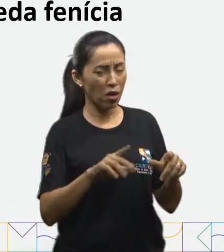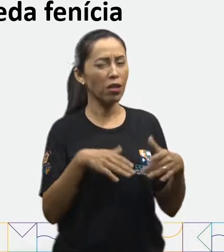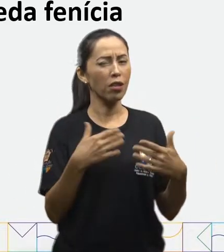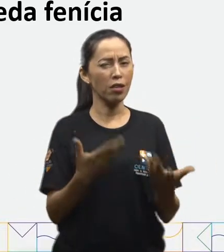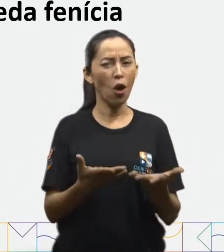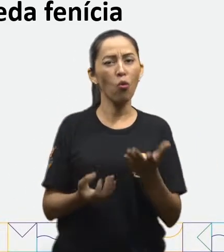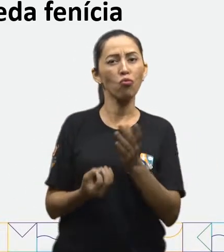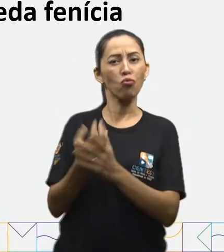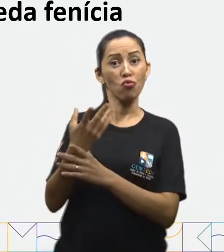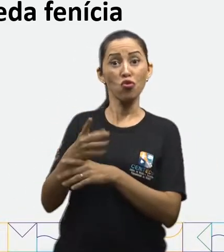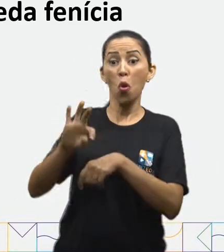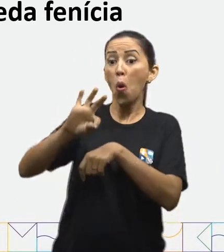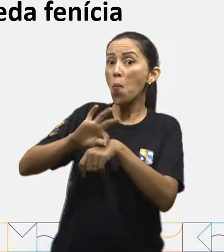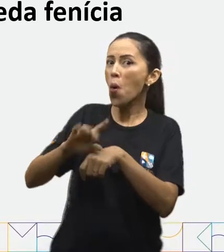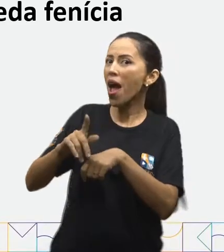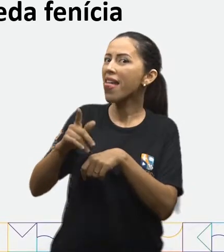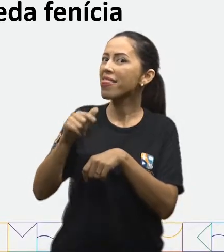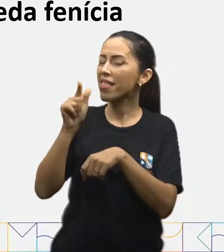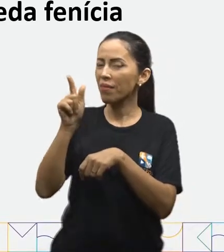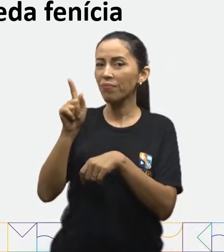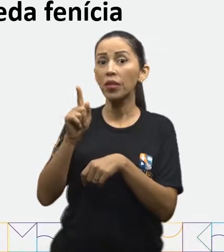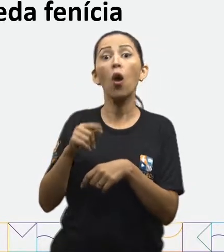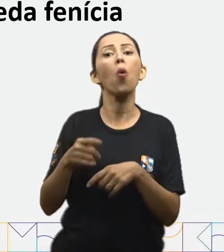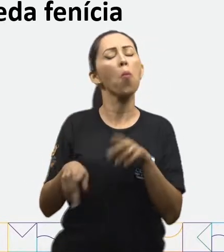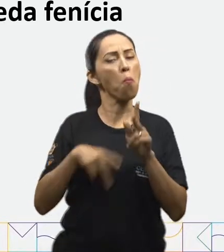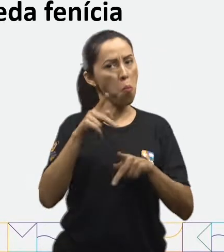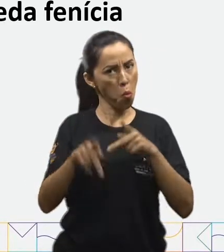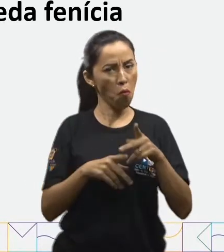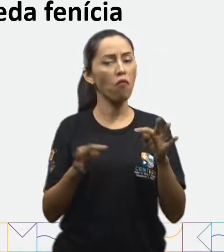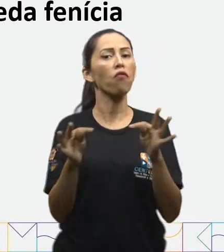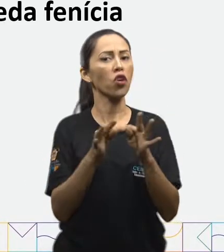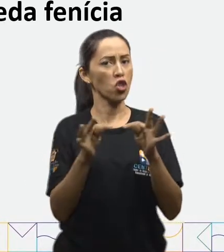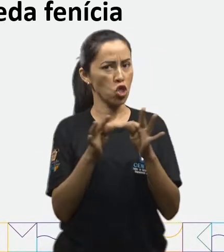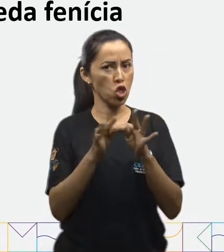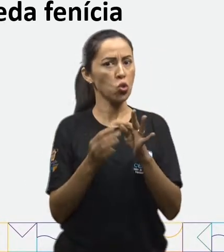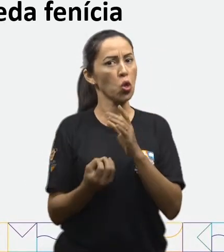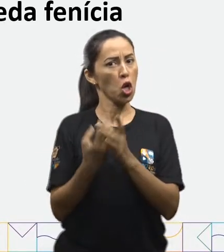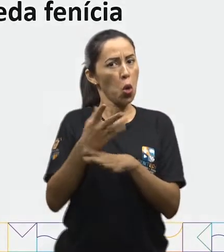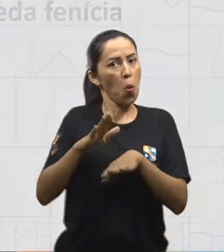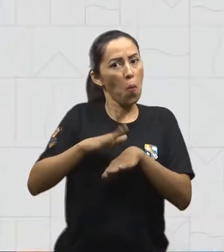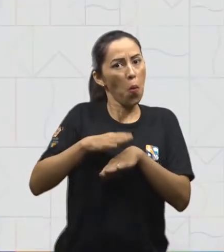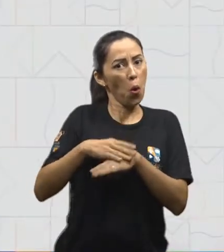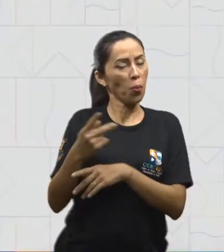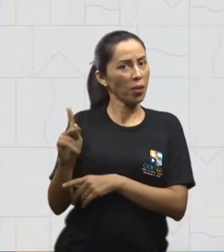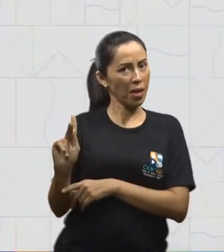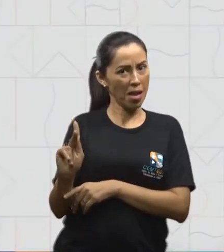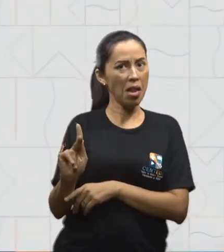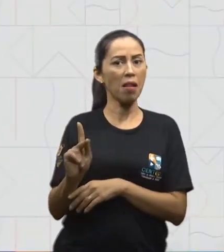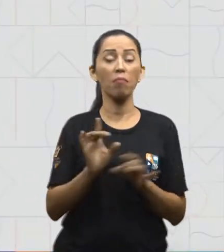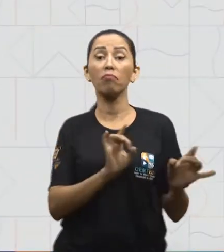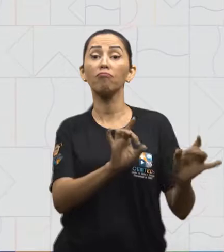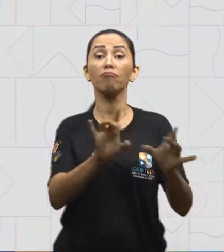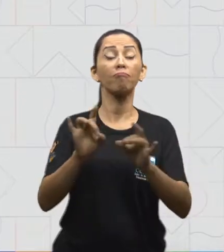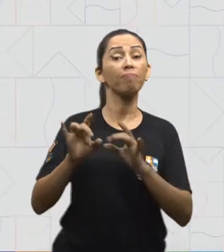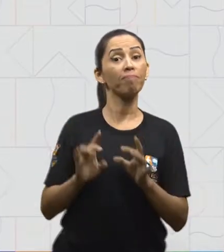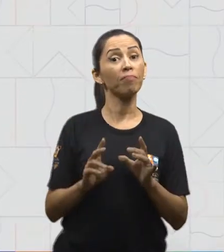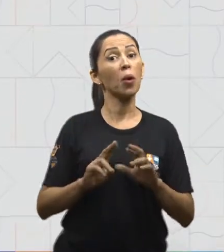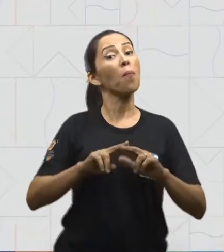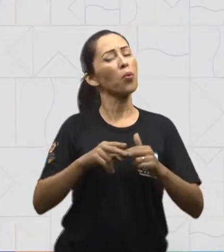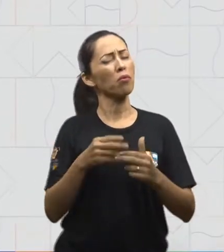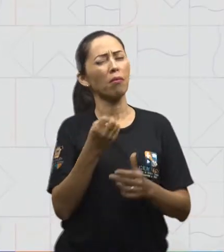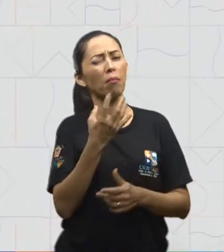os fenícios tinham as suas moedas para facilitar o seu comércio. Por isso é sempre bom lembrar das